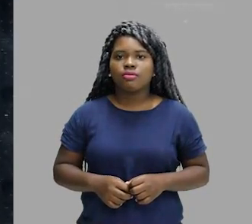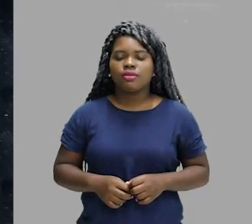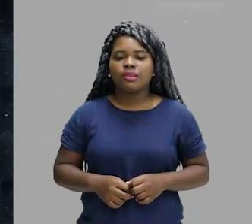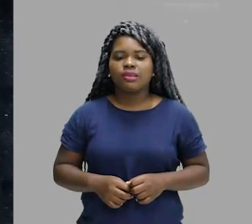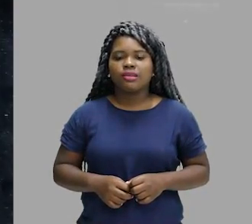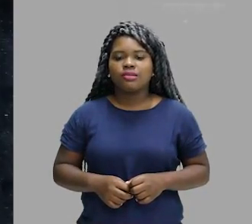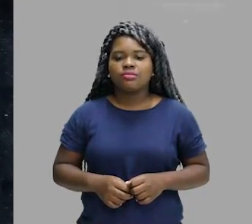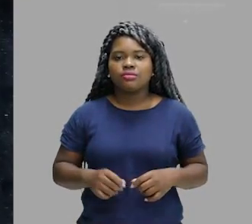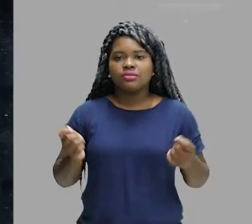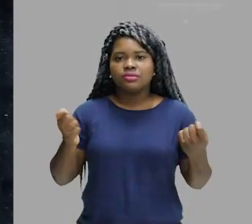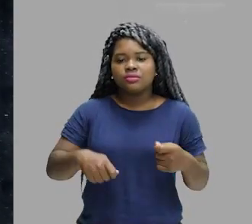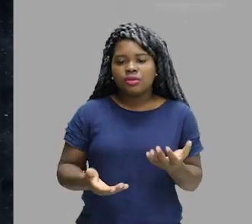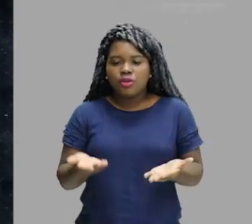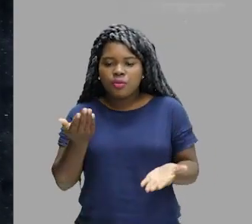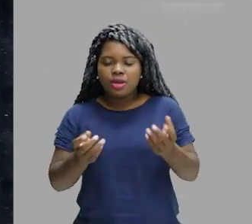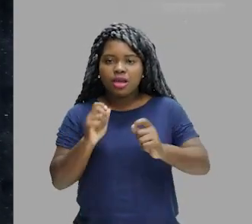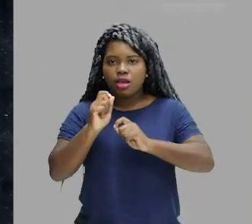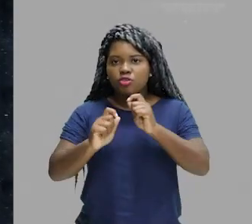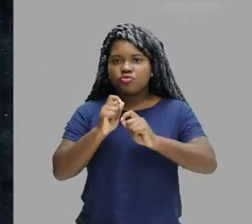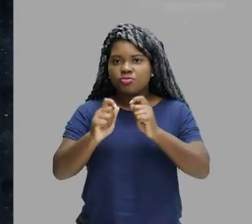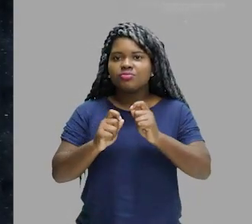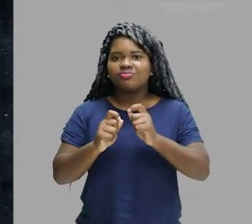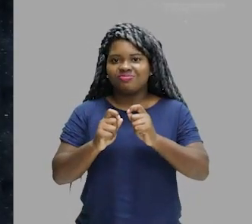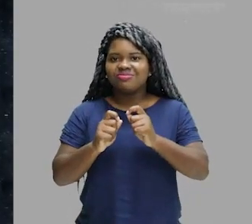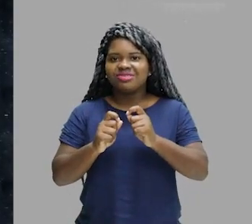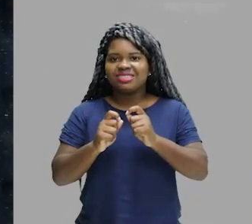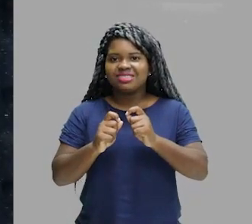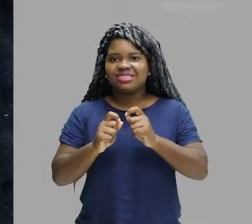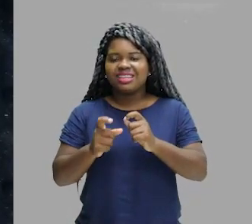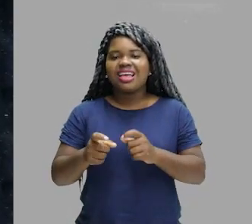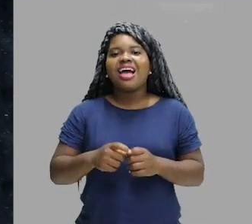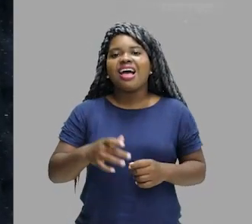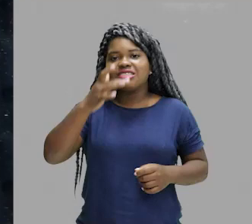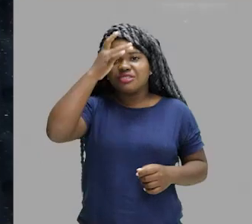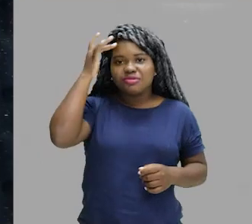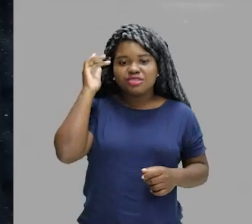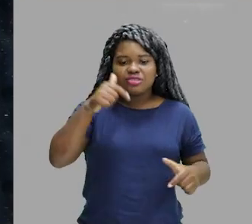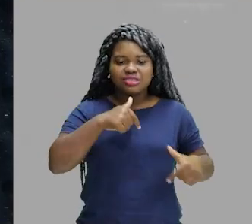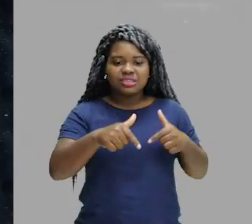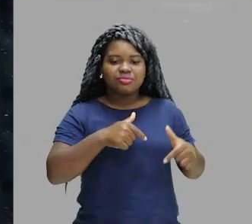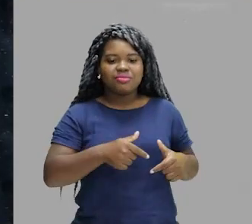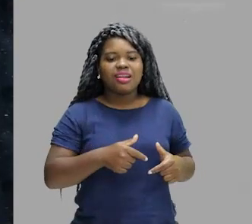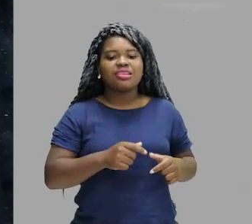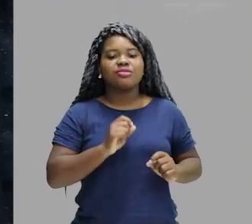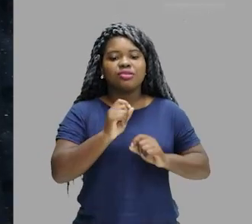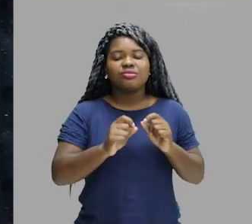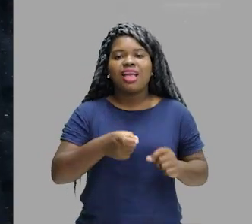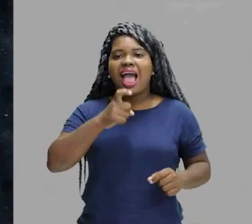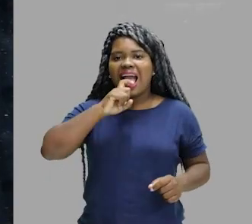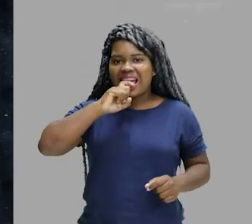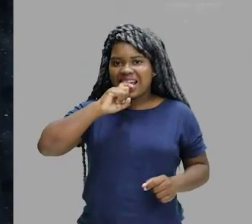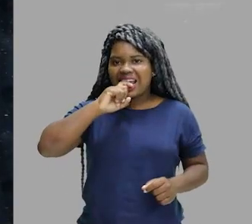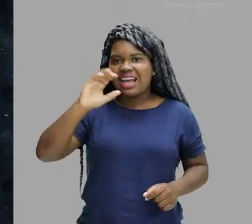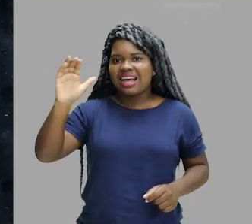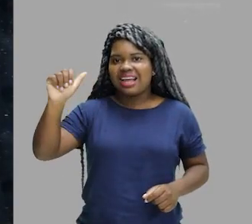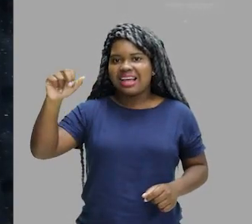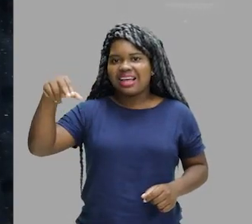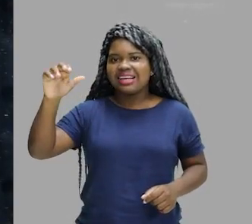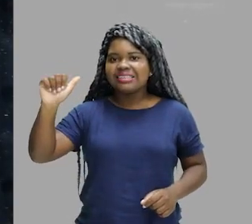E a gente poderia comparar, por exemplo, aos cortadores de cana. Não sei se algum de vocês sabem. Ocasionalmente a gente acaba